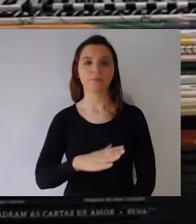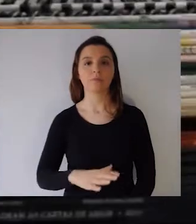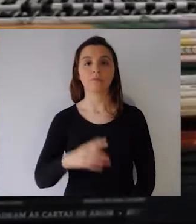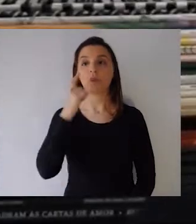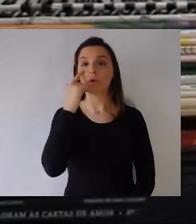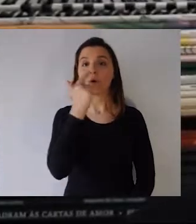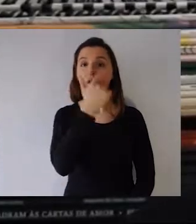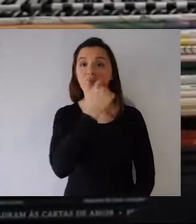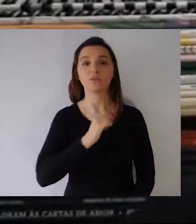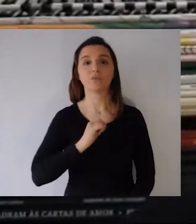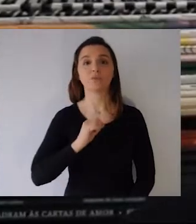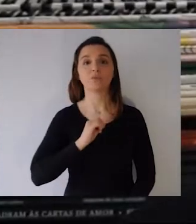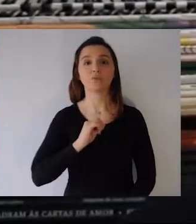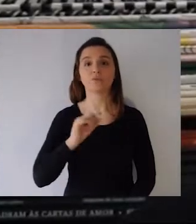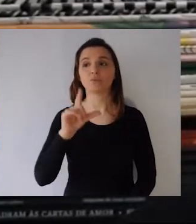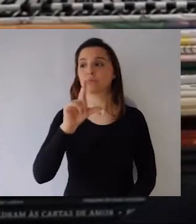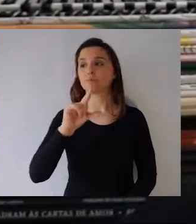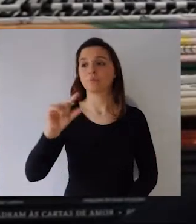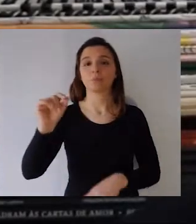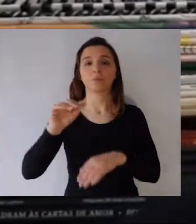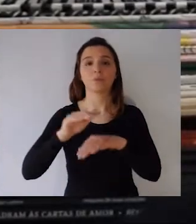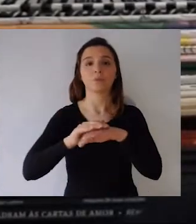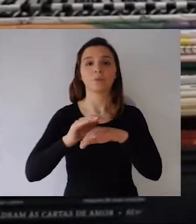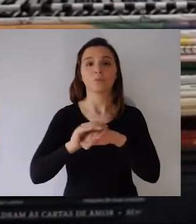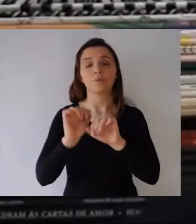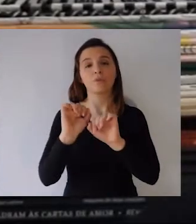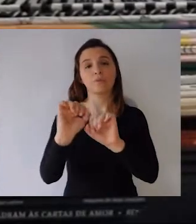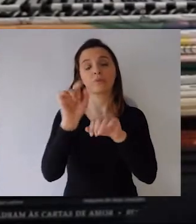partem tão tristes meus olhos por vós, meu pai,